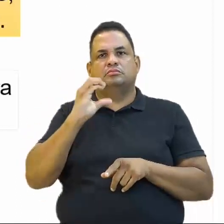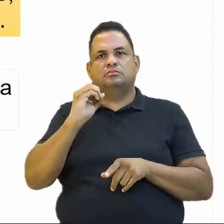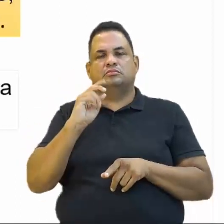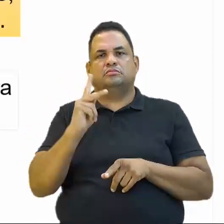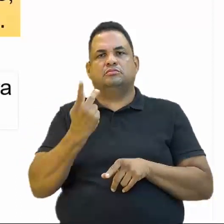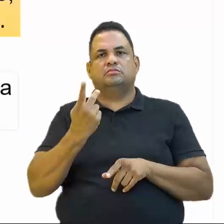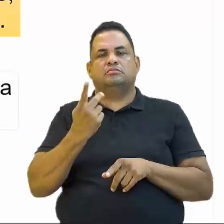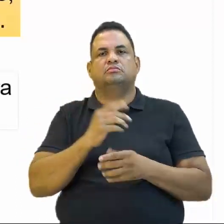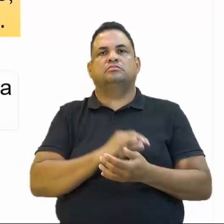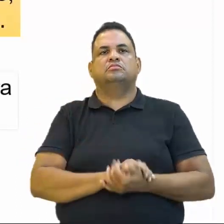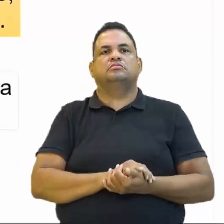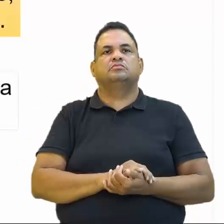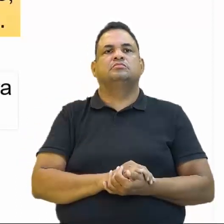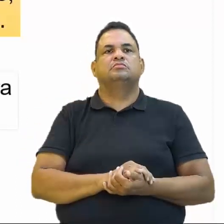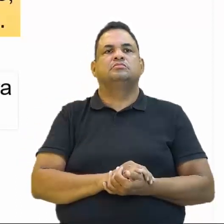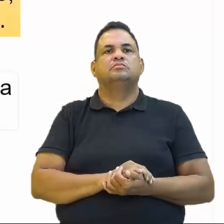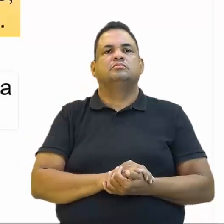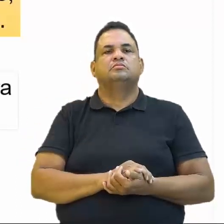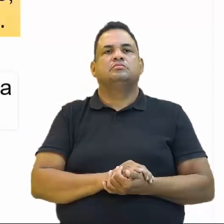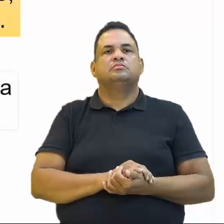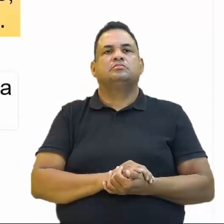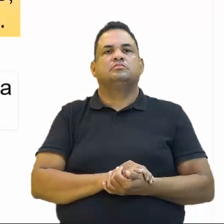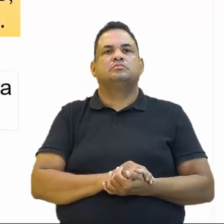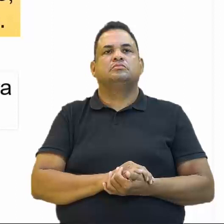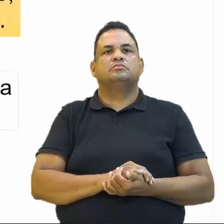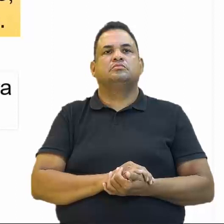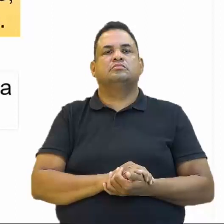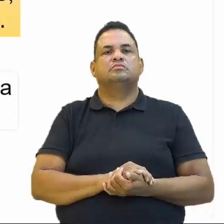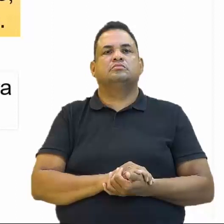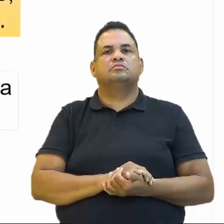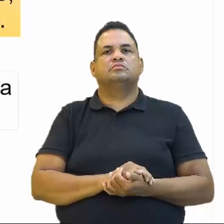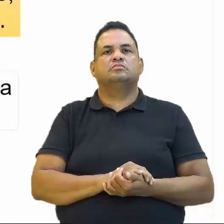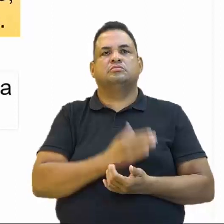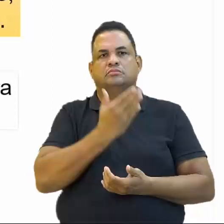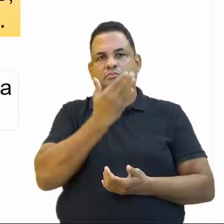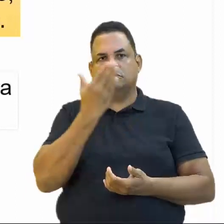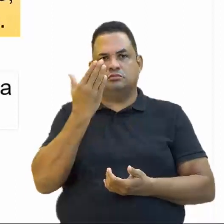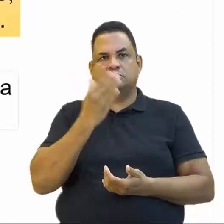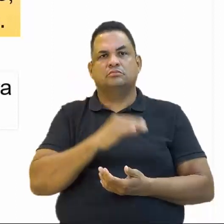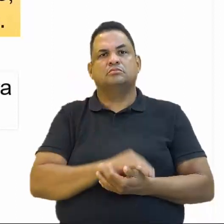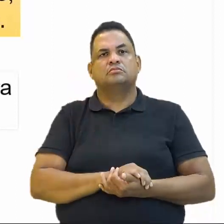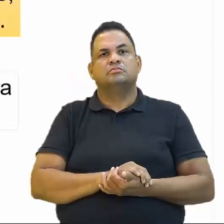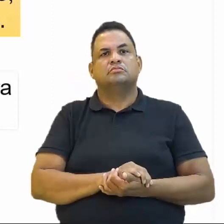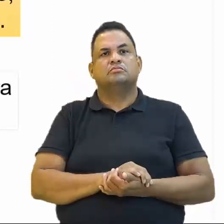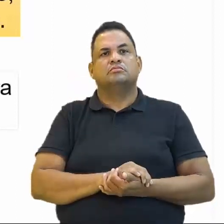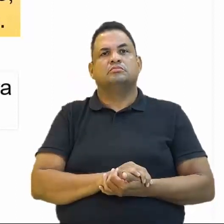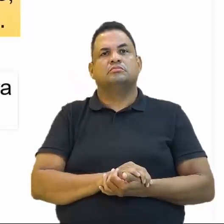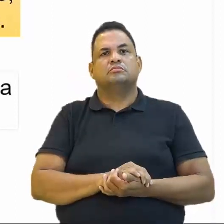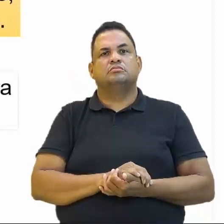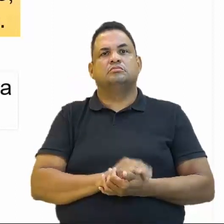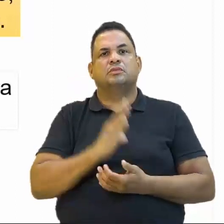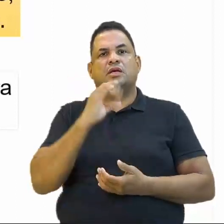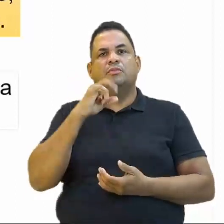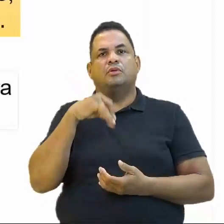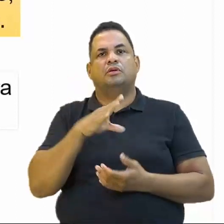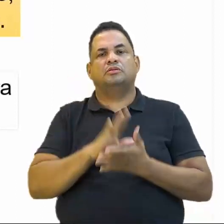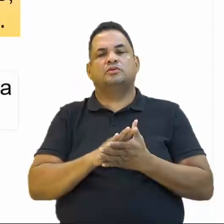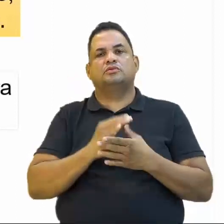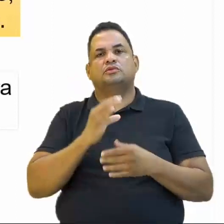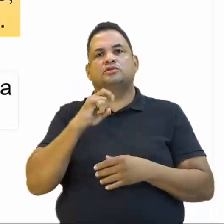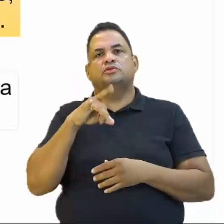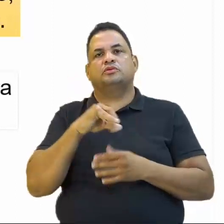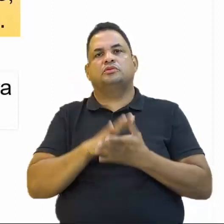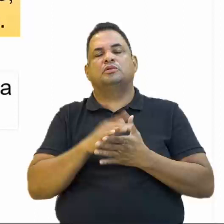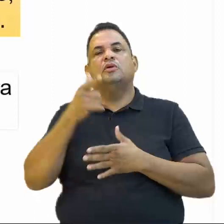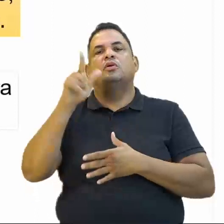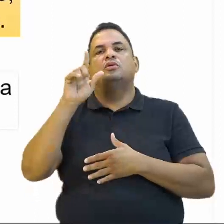NaOH, que a gente viu lá em bases, o sódio metálico, o carbonato de sódio,